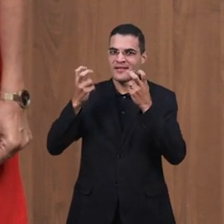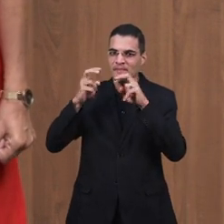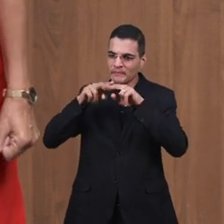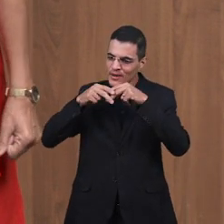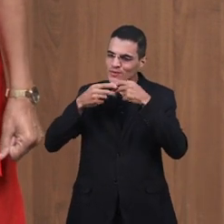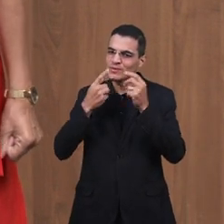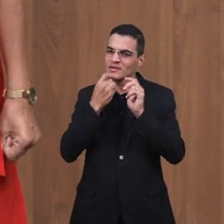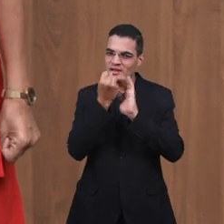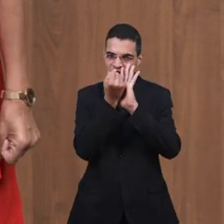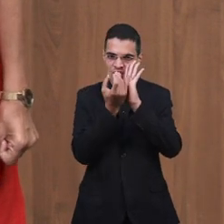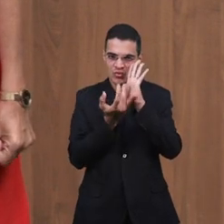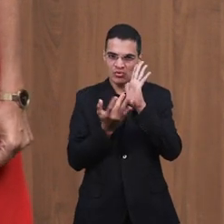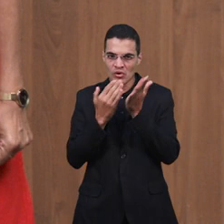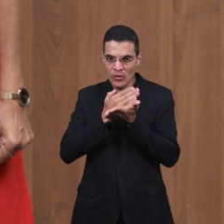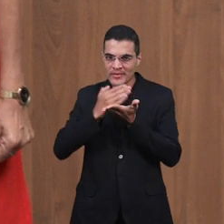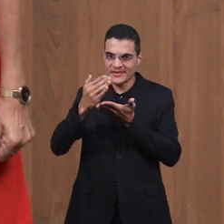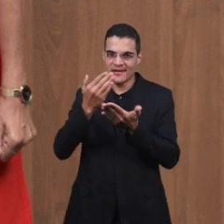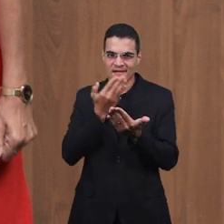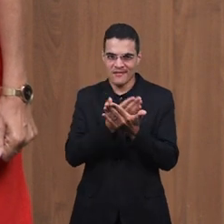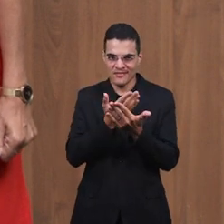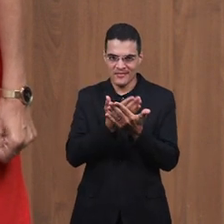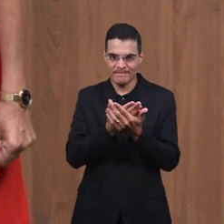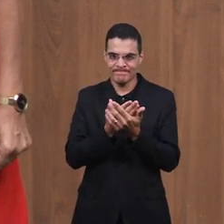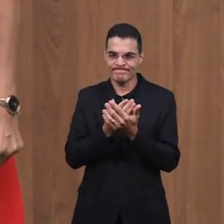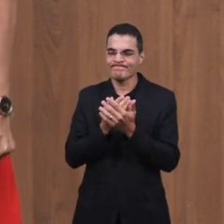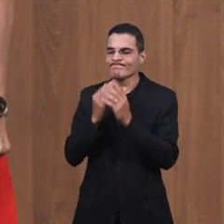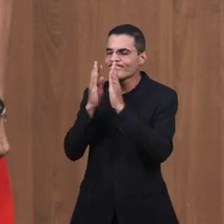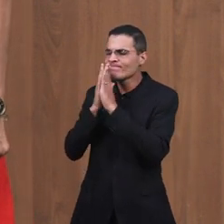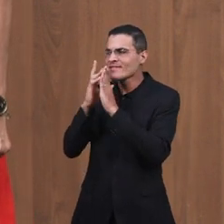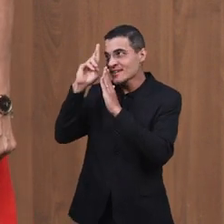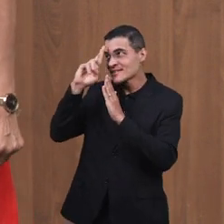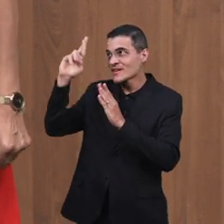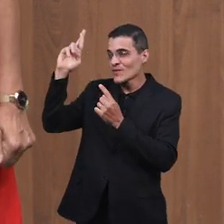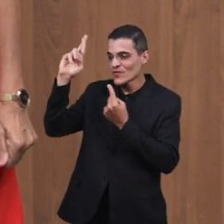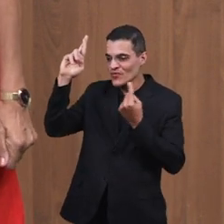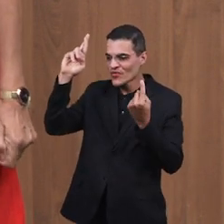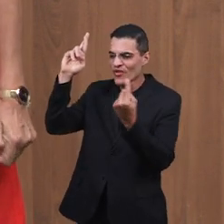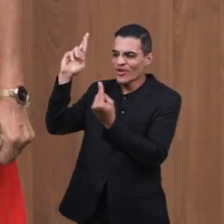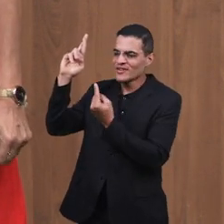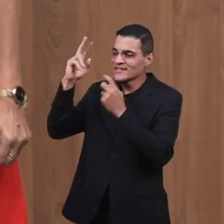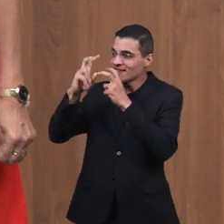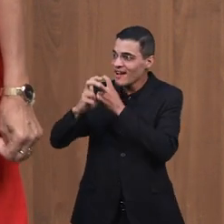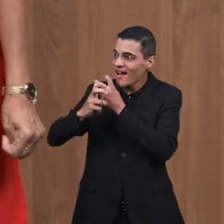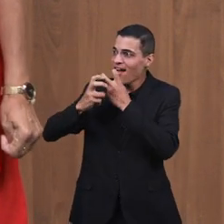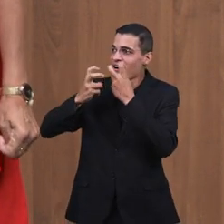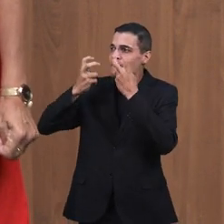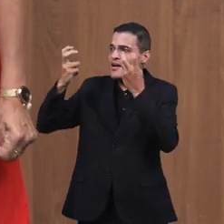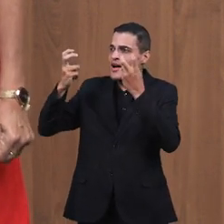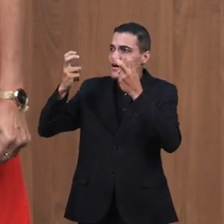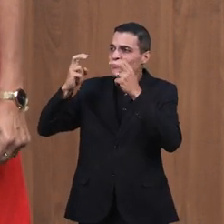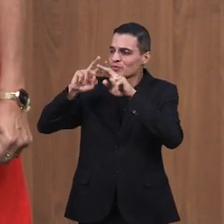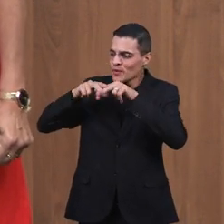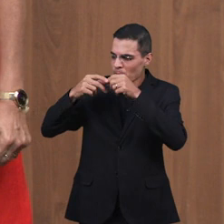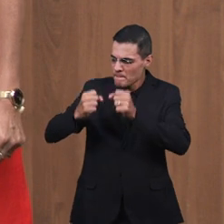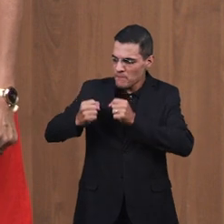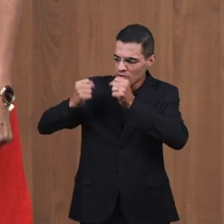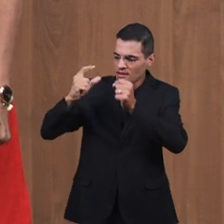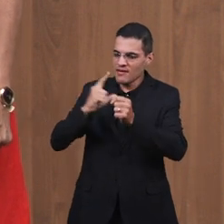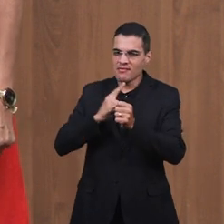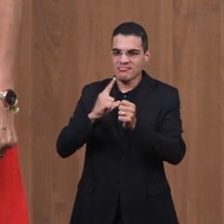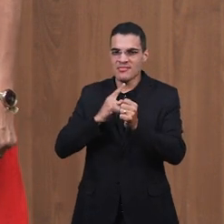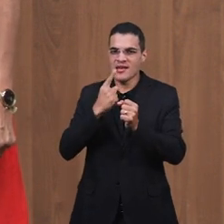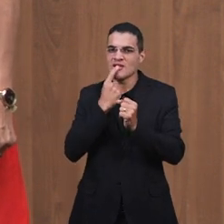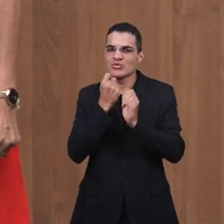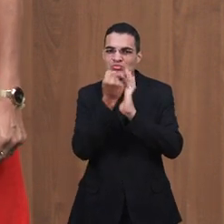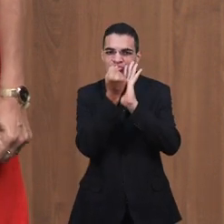de Jesus para darmos início à nossa aula. Senhor Deus, nós clamamos pelo poder que há no sangue